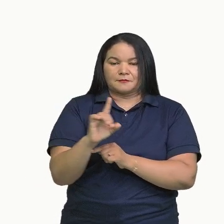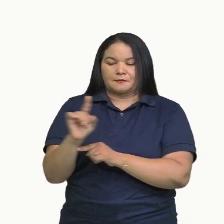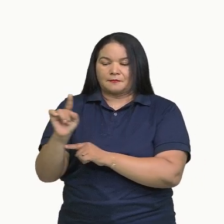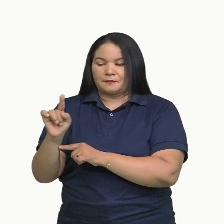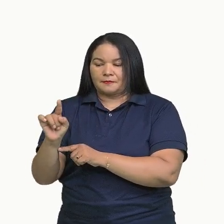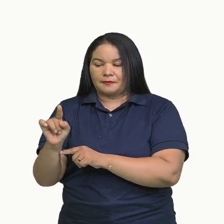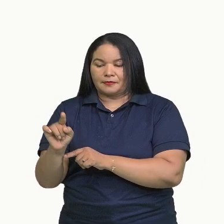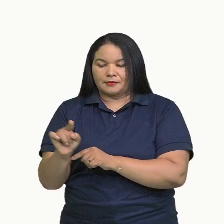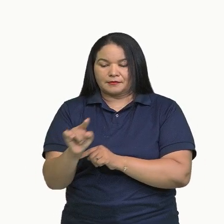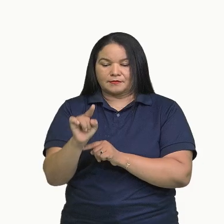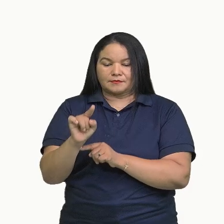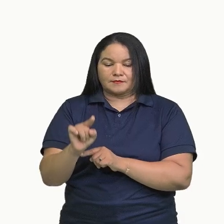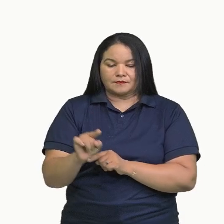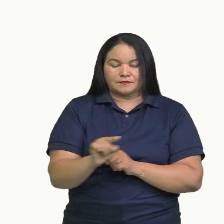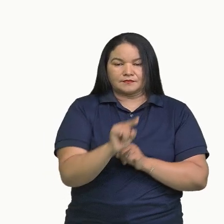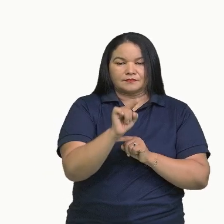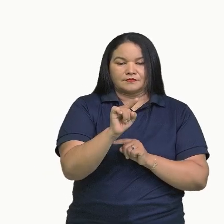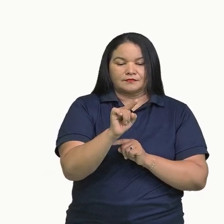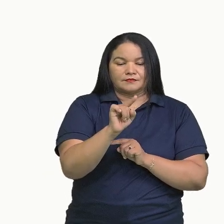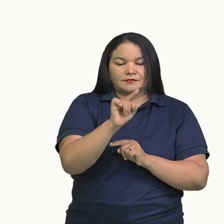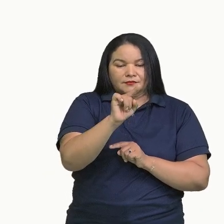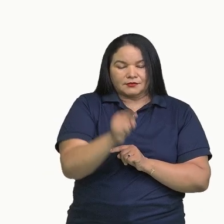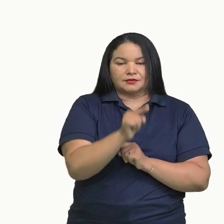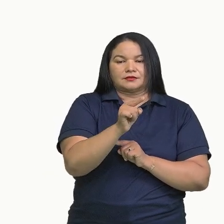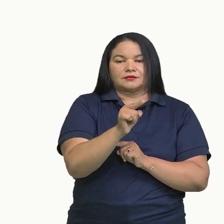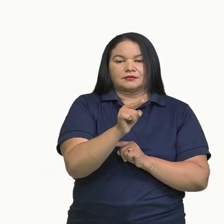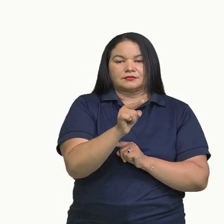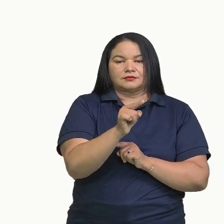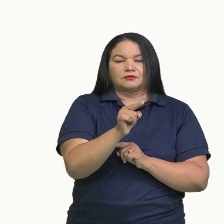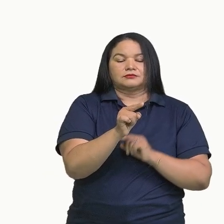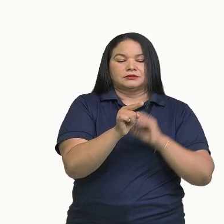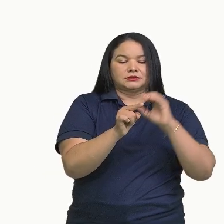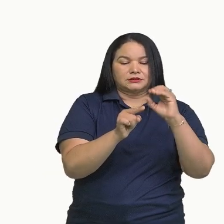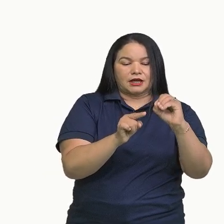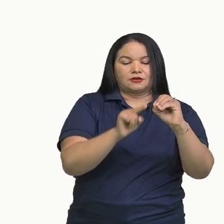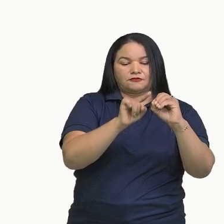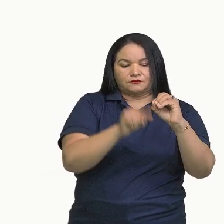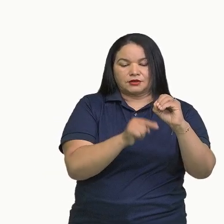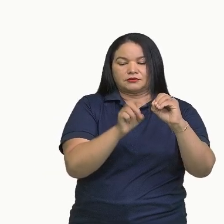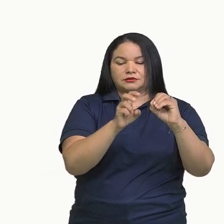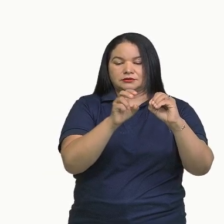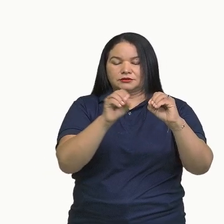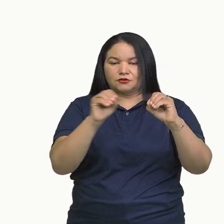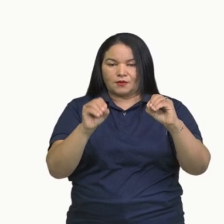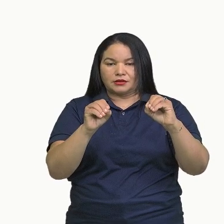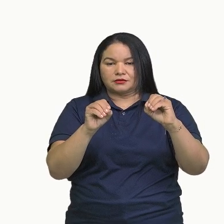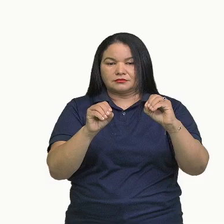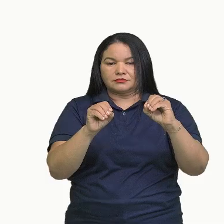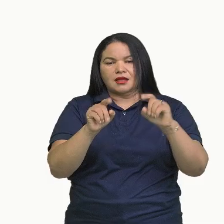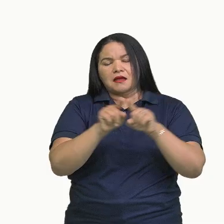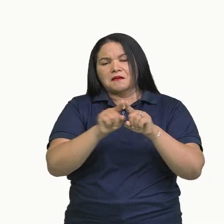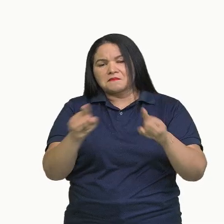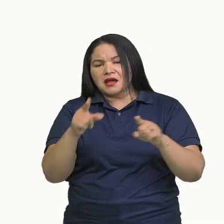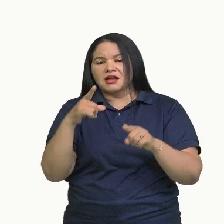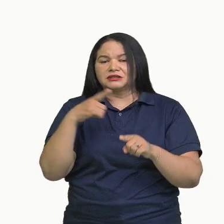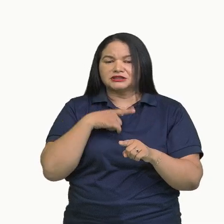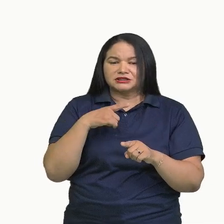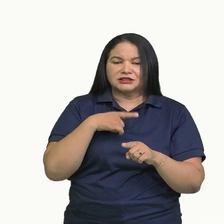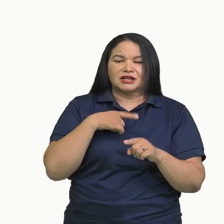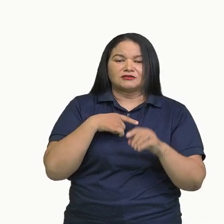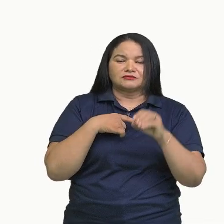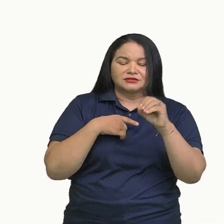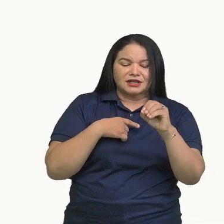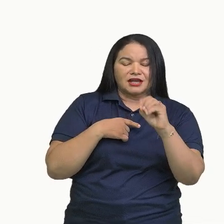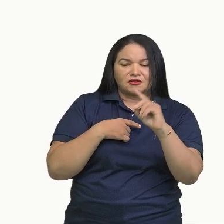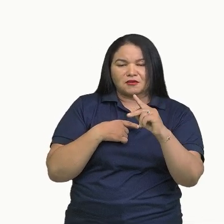1, 2, vírgula. 0,50. Ah, professora, mas aqui aparece o zero após o 5, mas